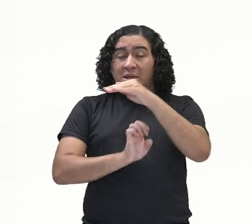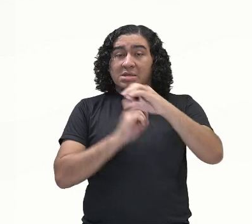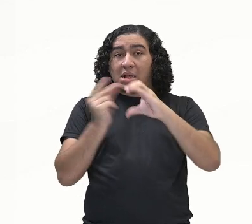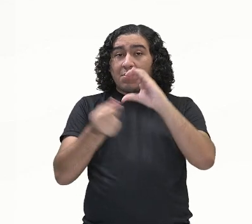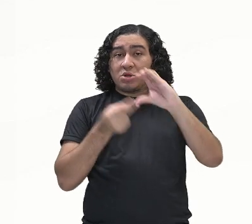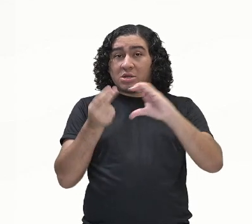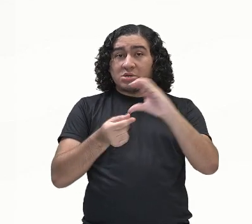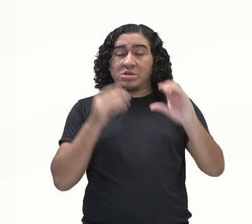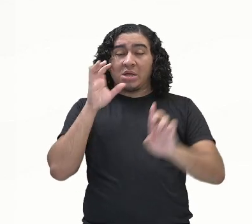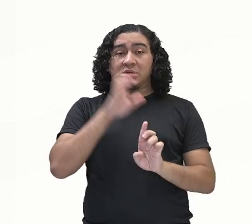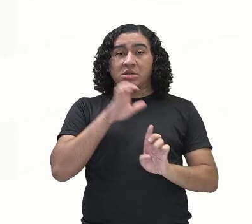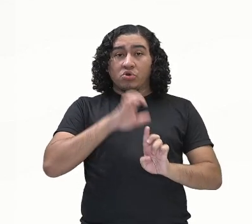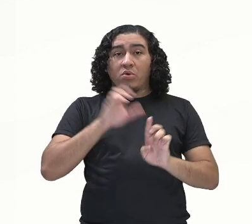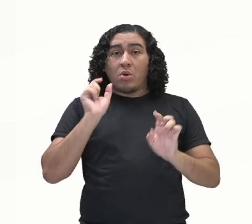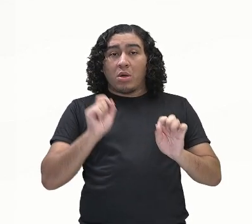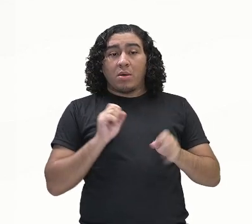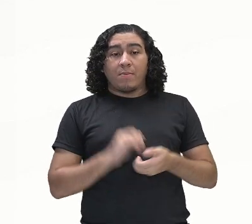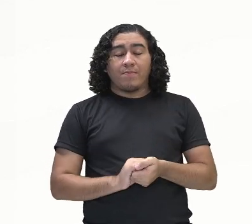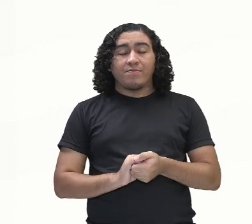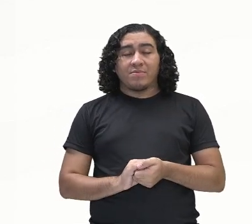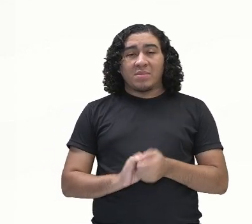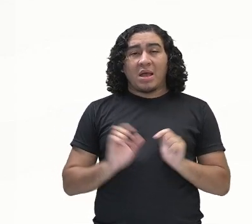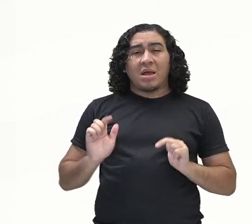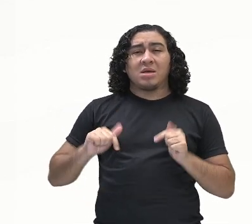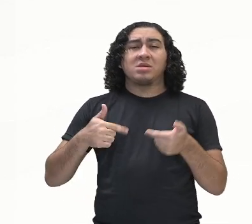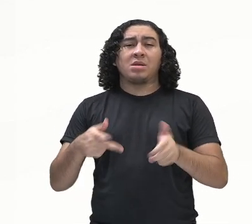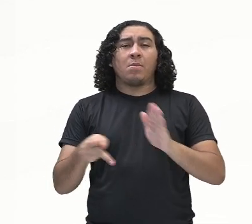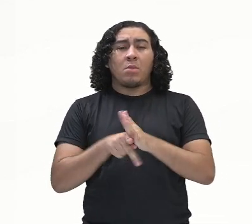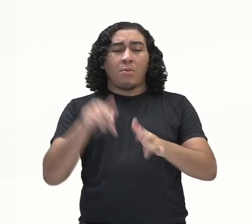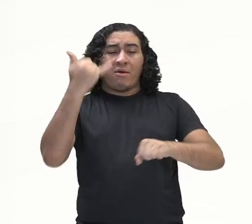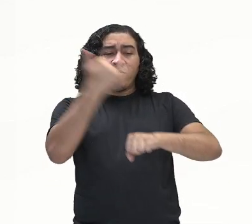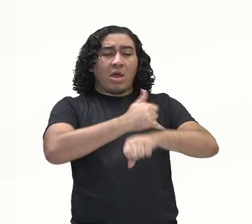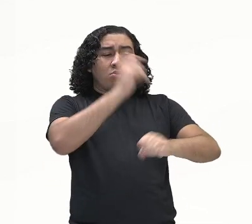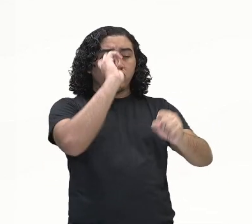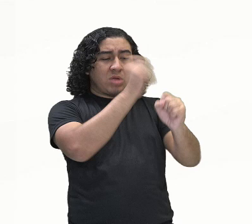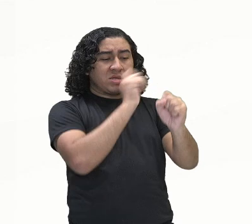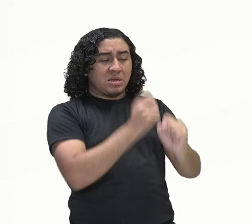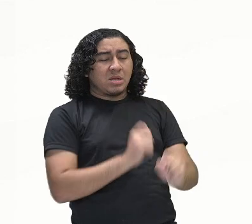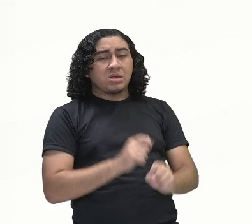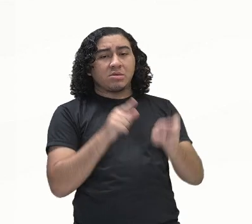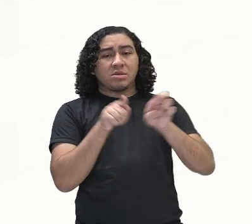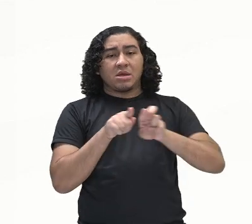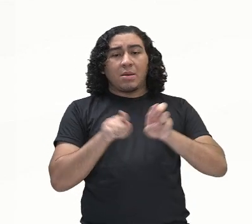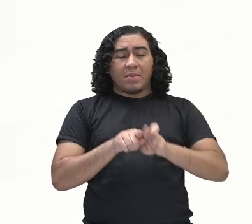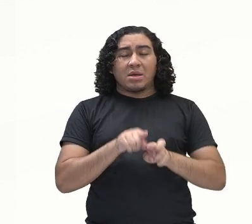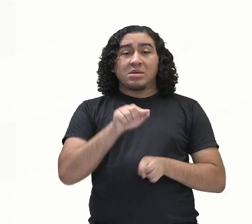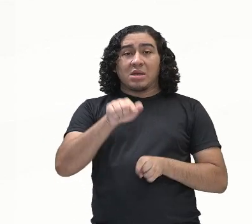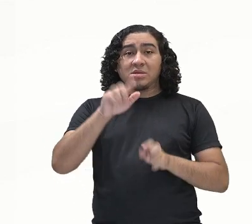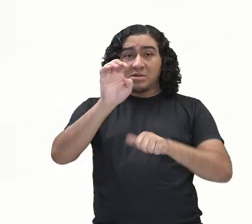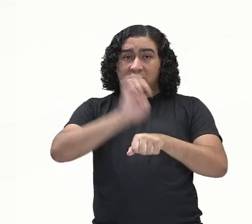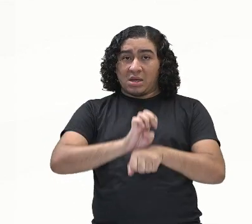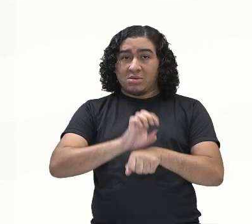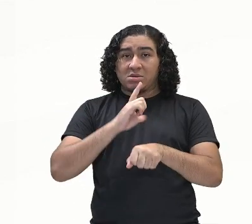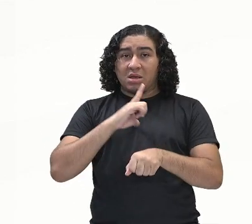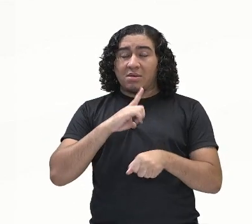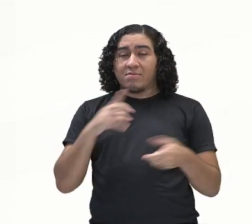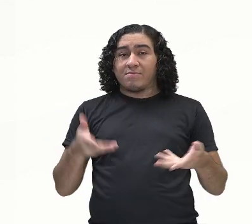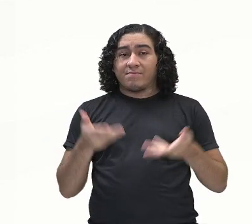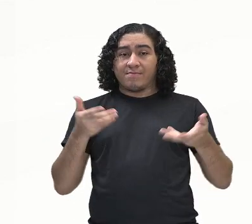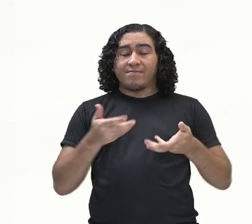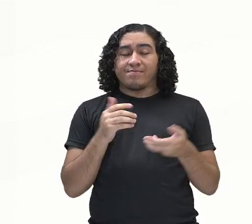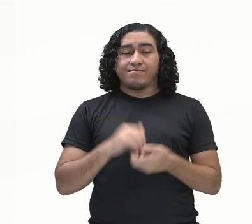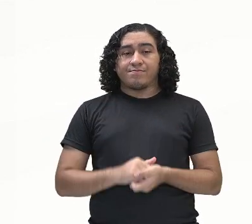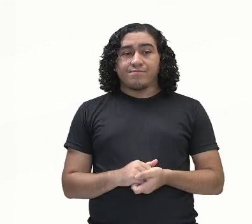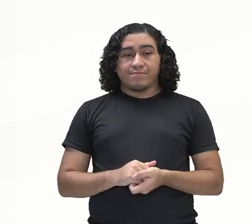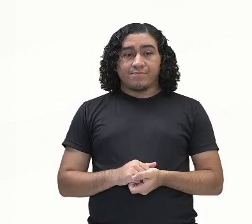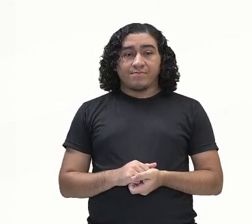atividades da mineração, da siderurgia, ali no estado, certo? Nós temos